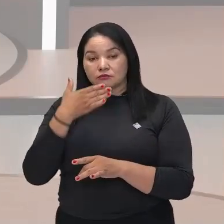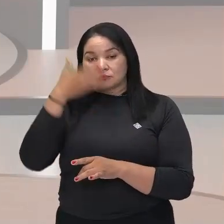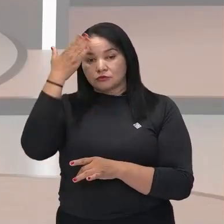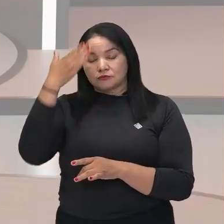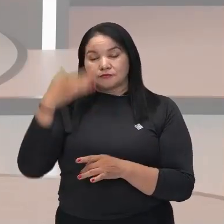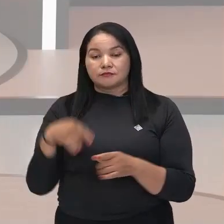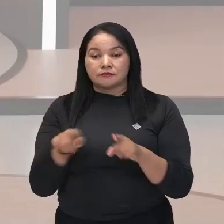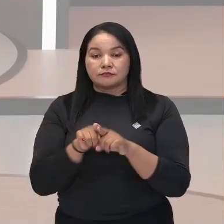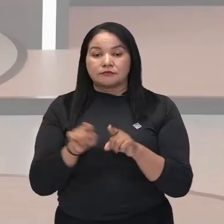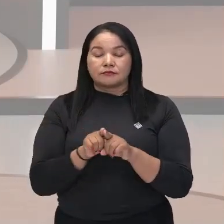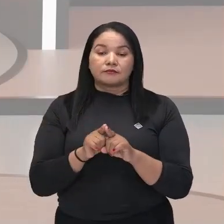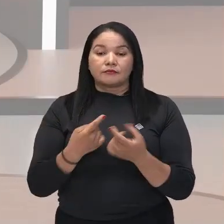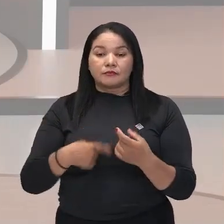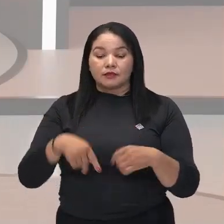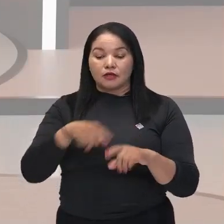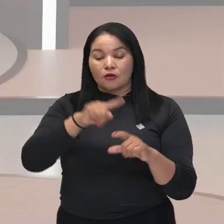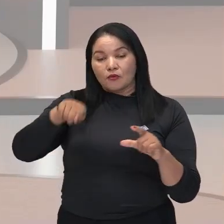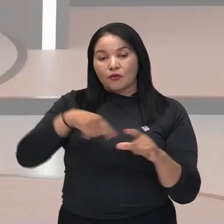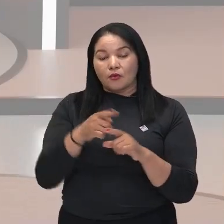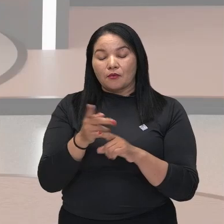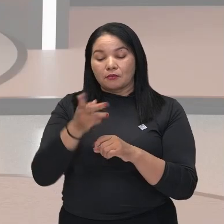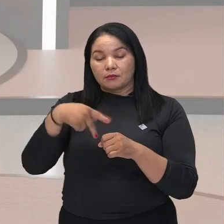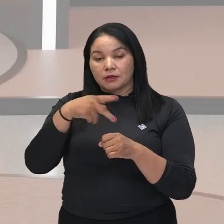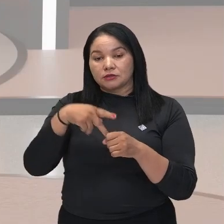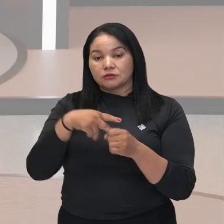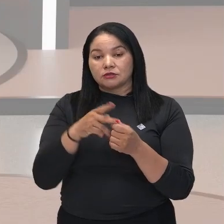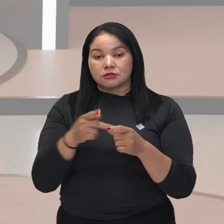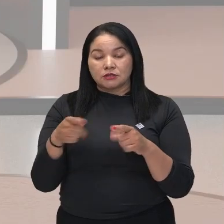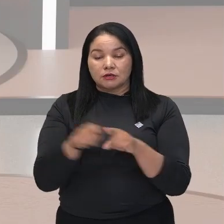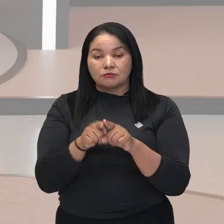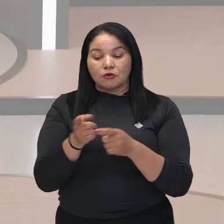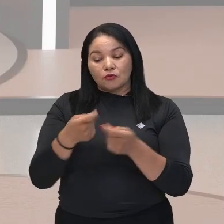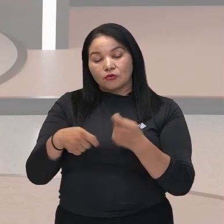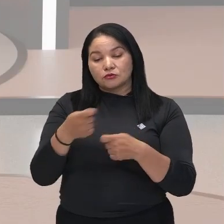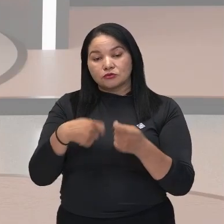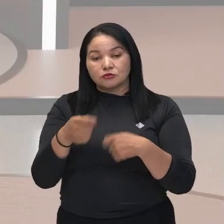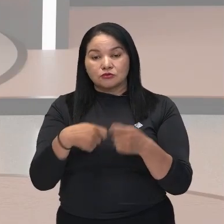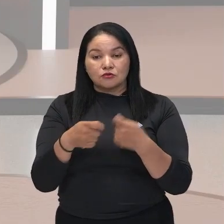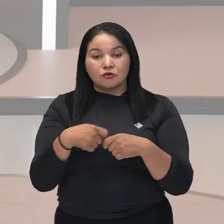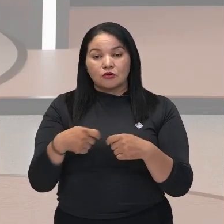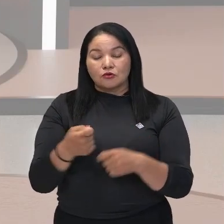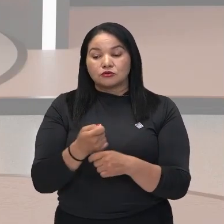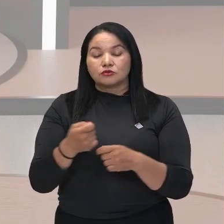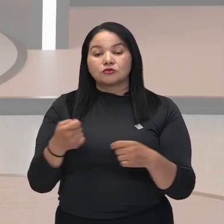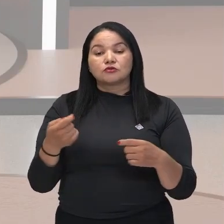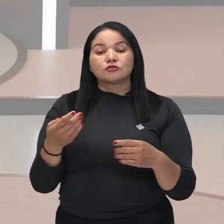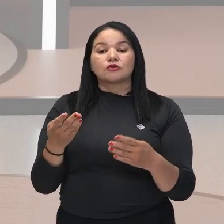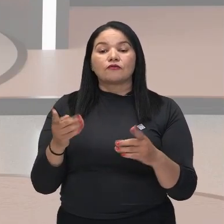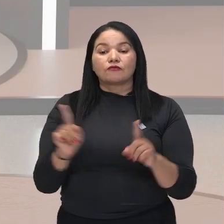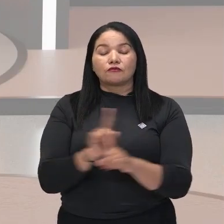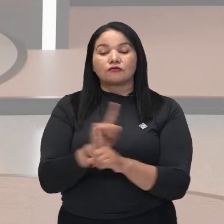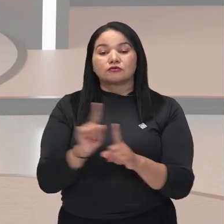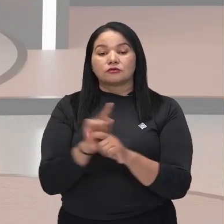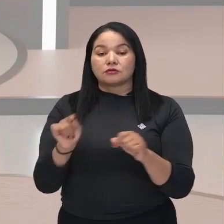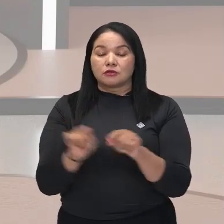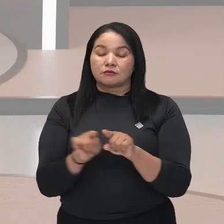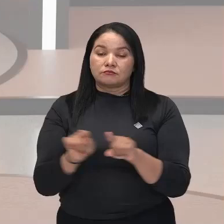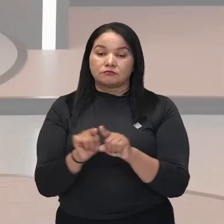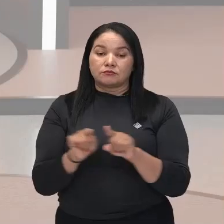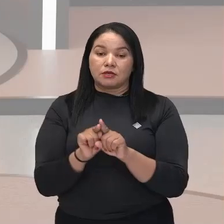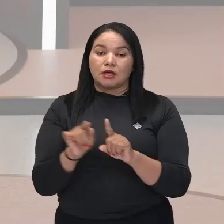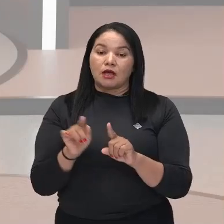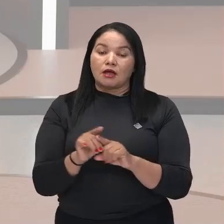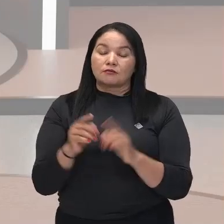jazidas de petróleo, gente, e o controle do seu fluxo também, vão motivar aí esses enfrentamentos entre